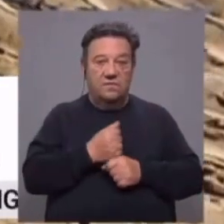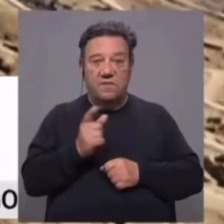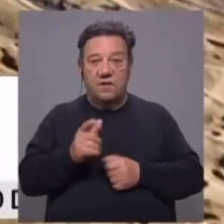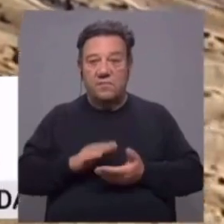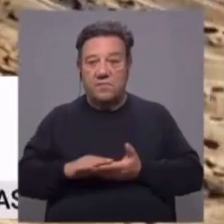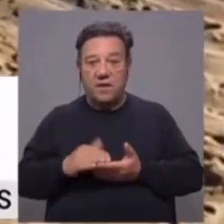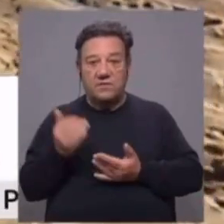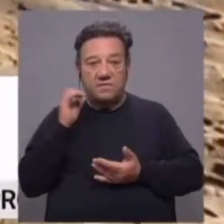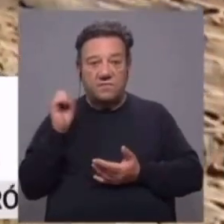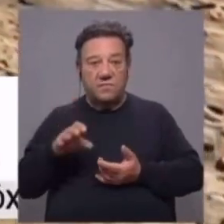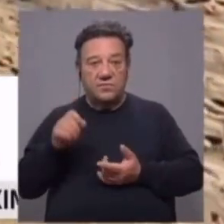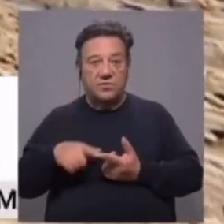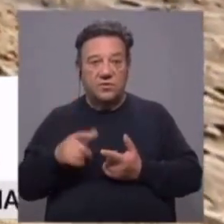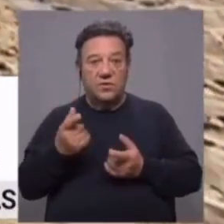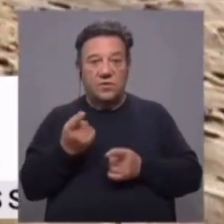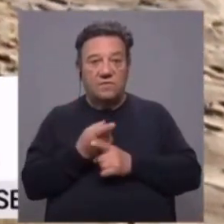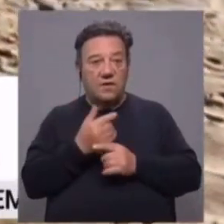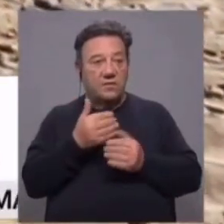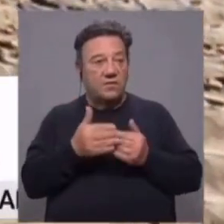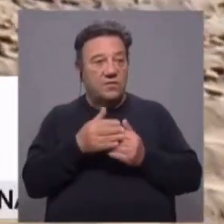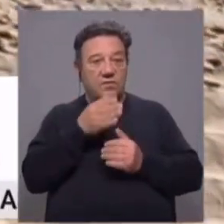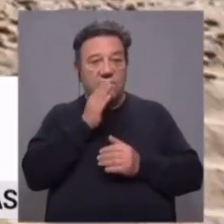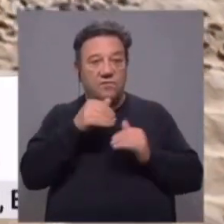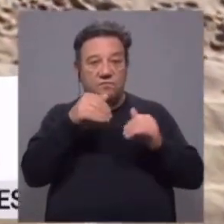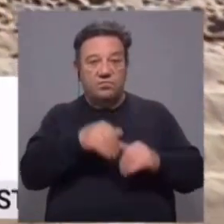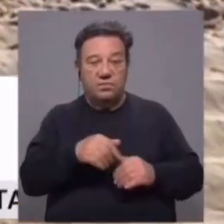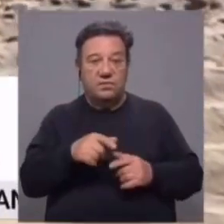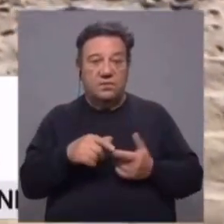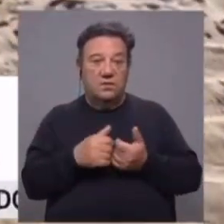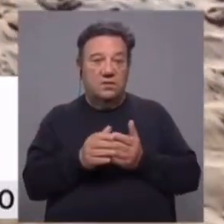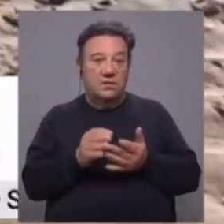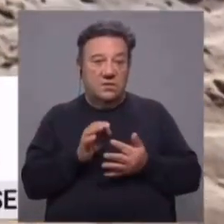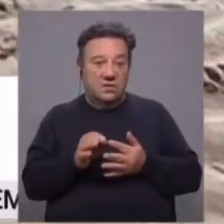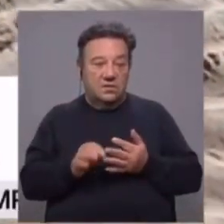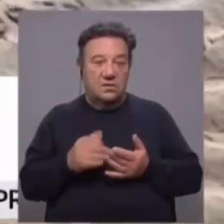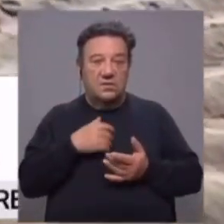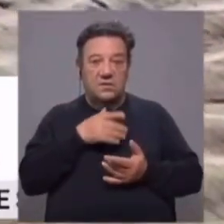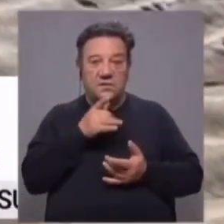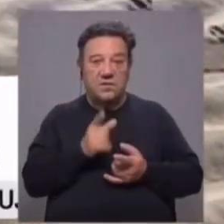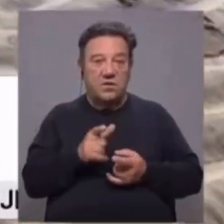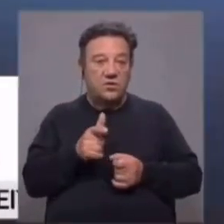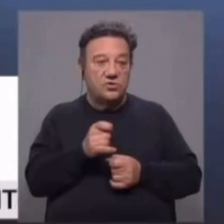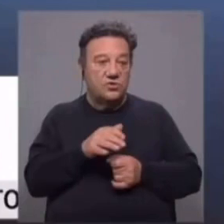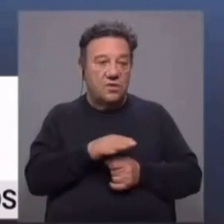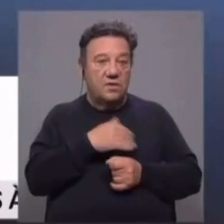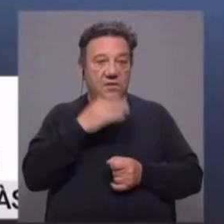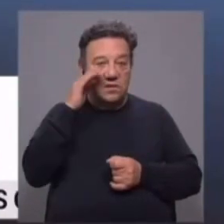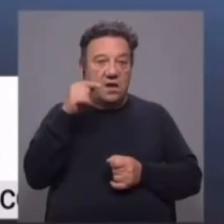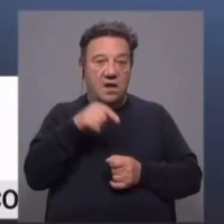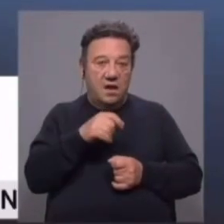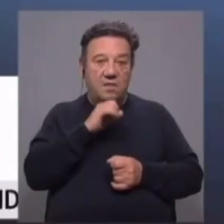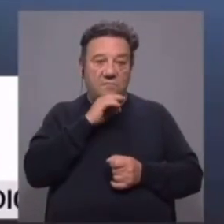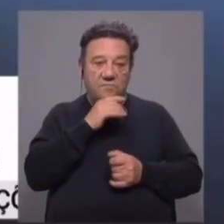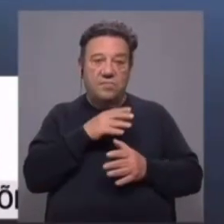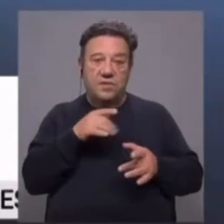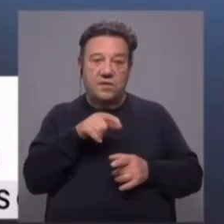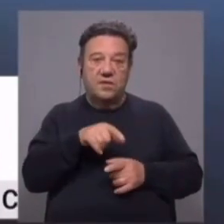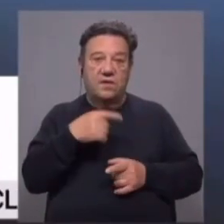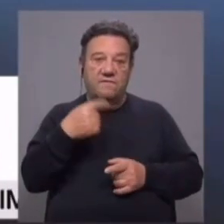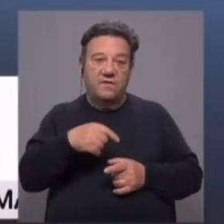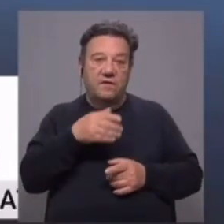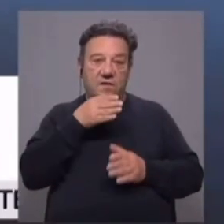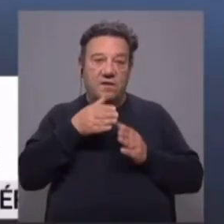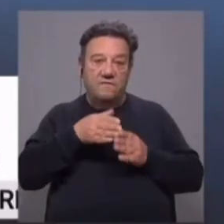bases de dados com estes naufrágios. Com esses dados, definimos zonas que nós achamos que existe grande probabilidade de haver esses